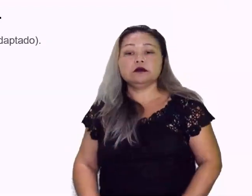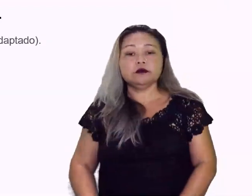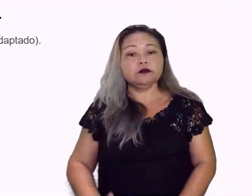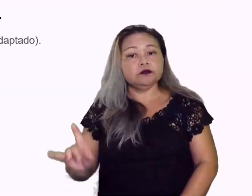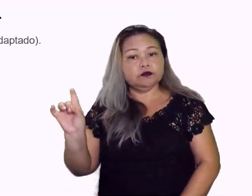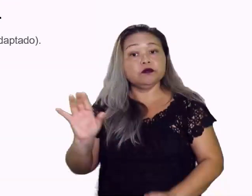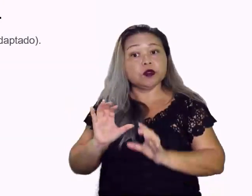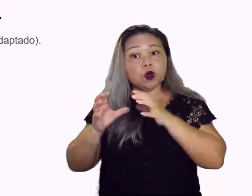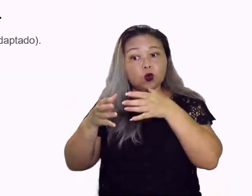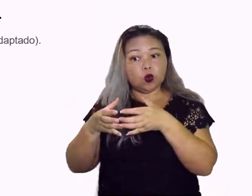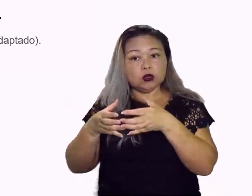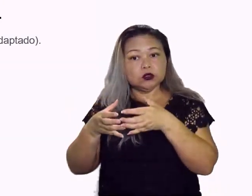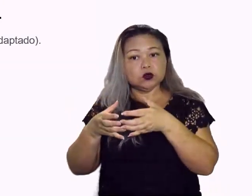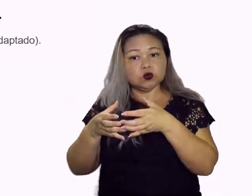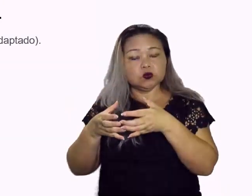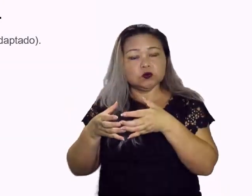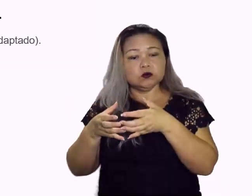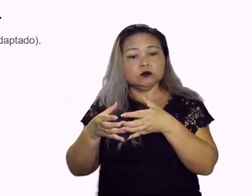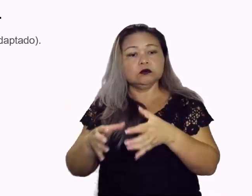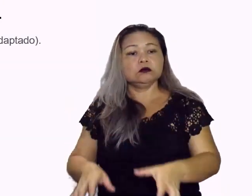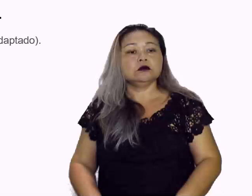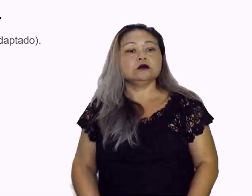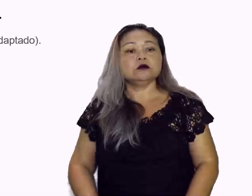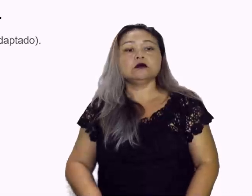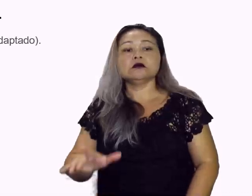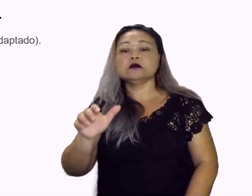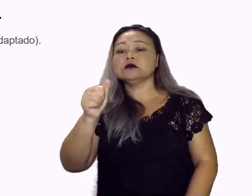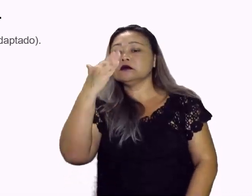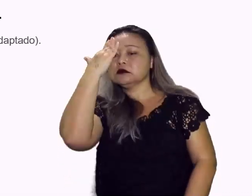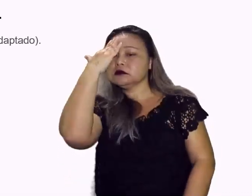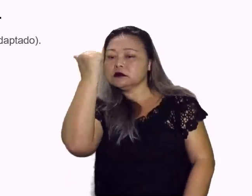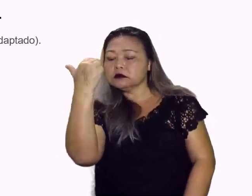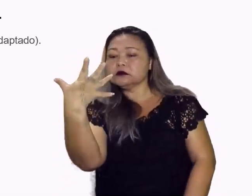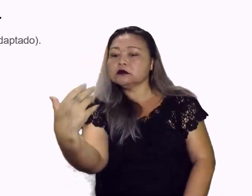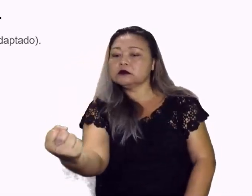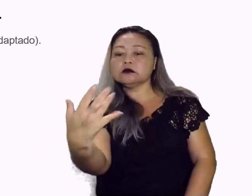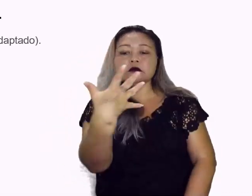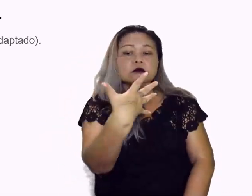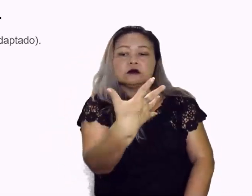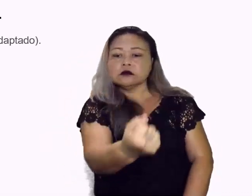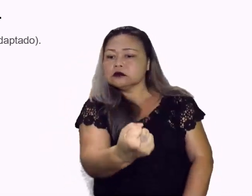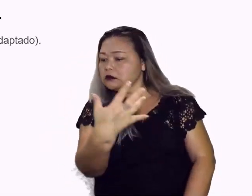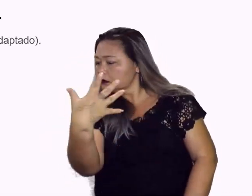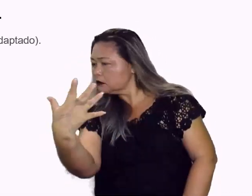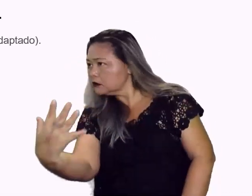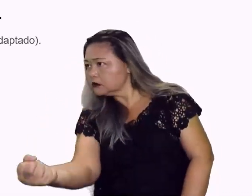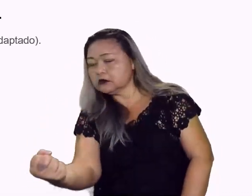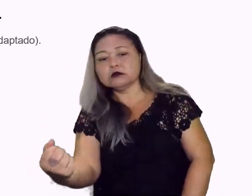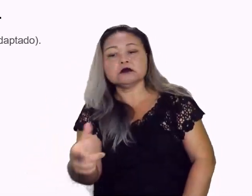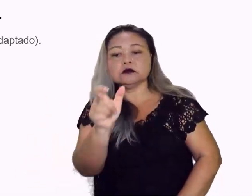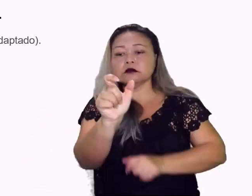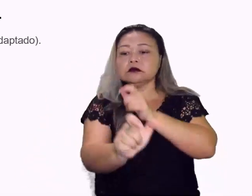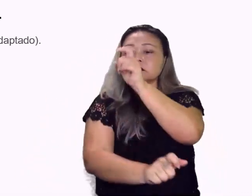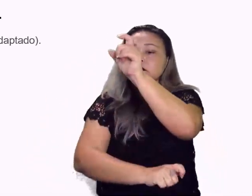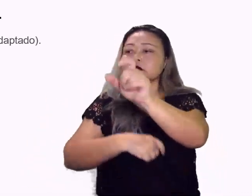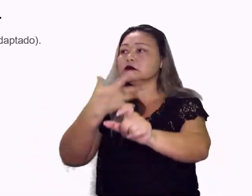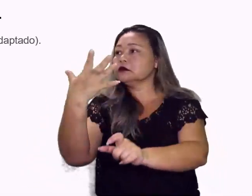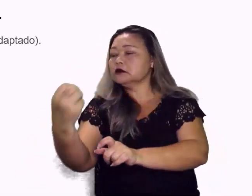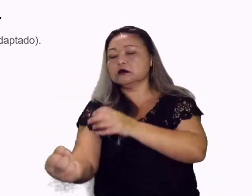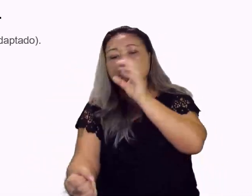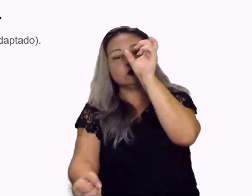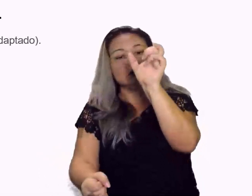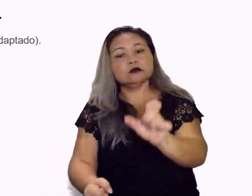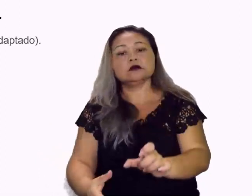é o coletivo, Um já aceita, o outro aceita esse mito, outro aceita esse, outro